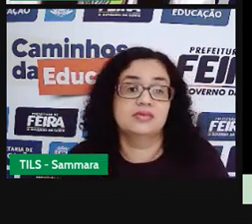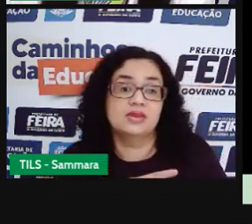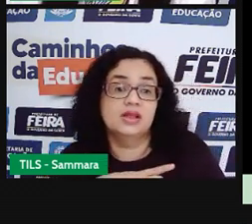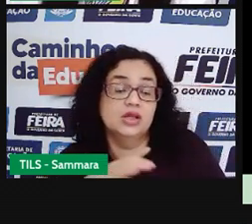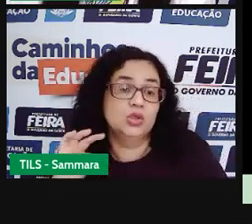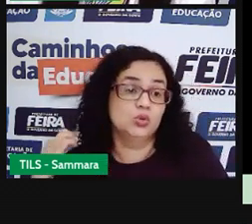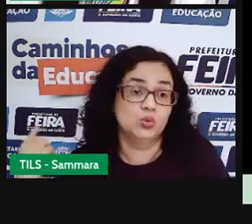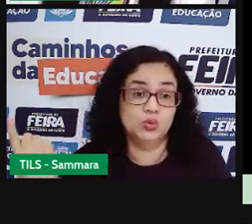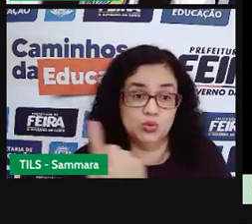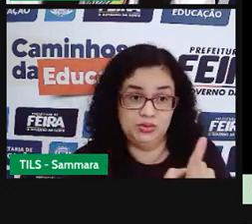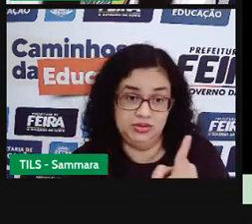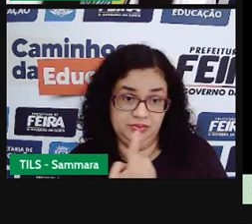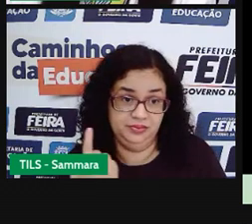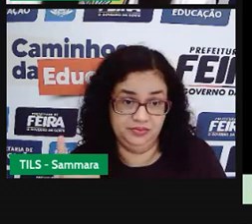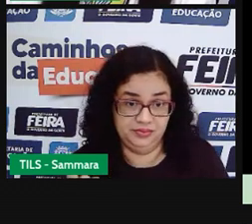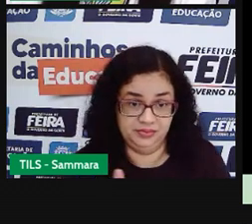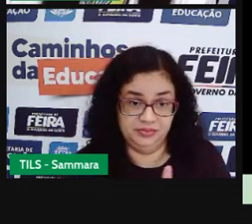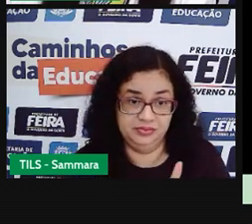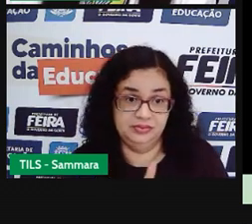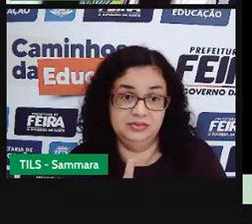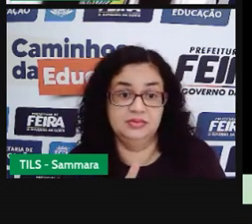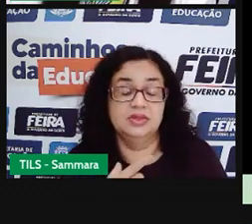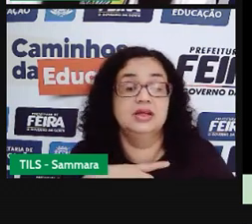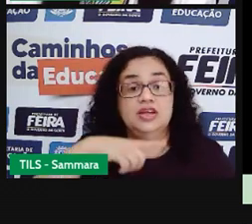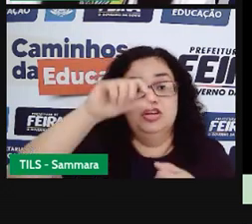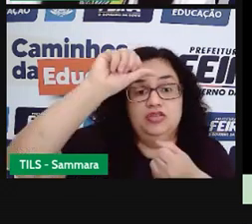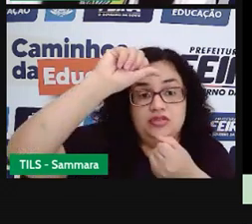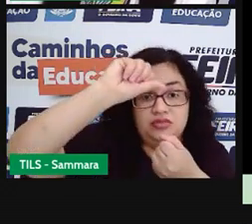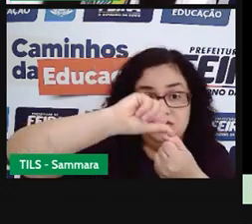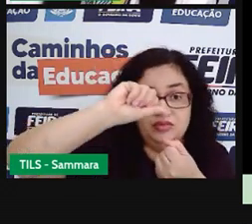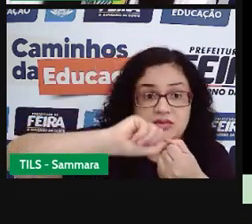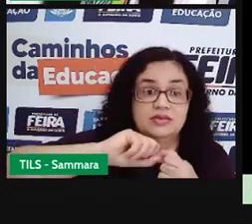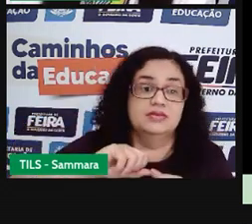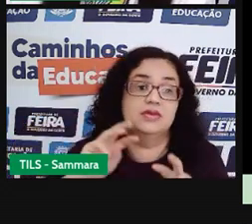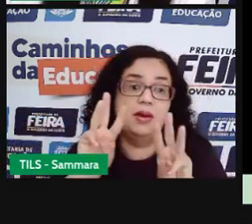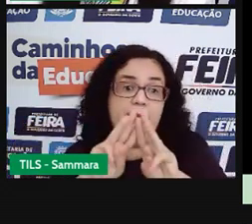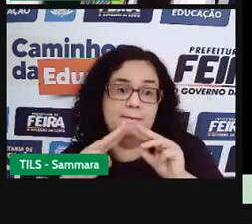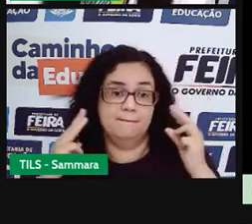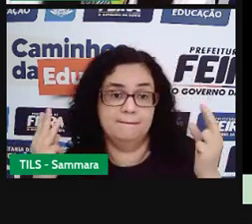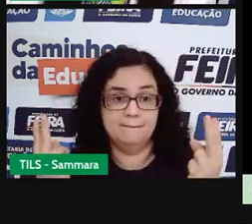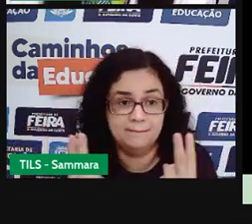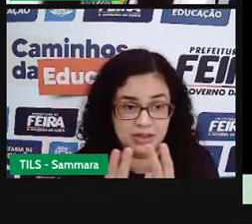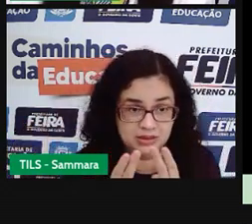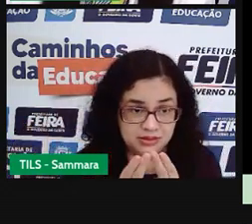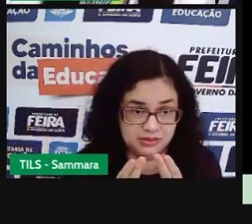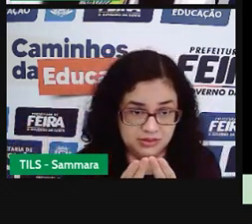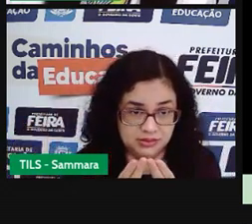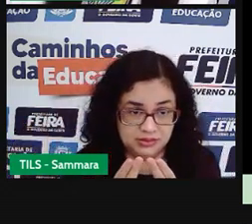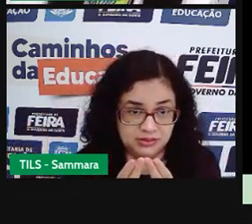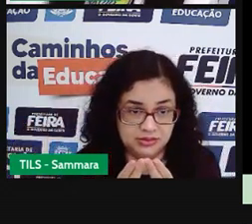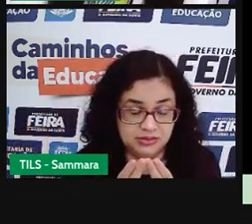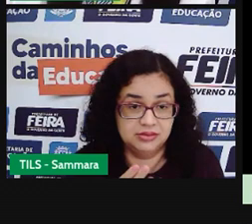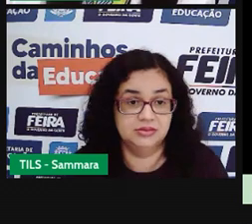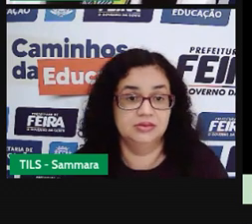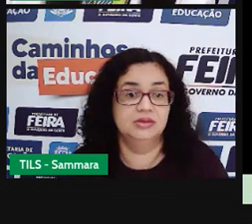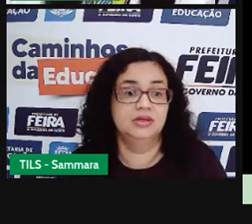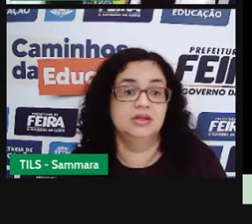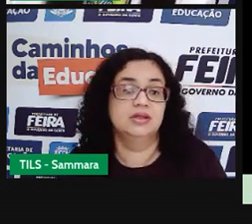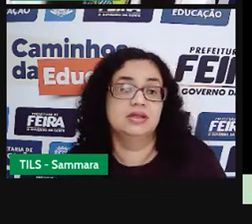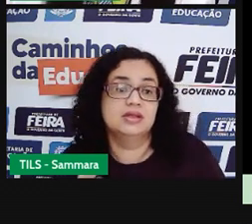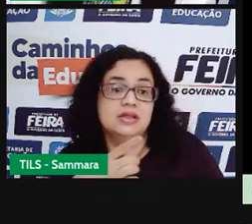tudo que está à nossa volta é constituído de matéria de substâncias diferentes